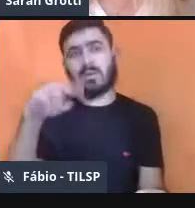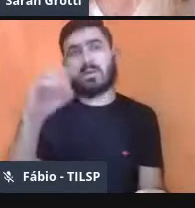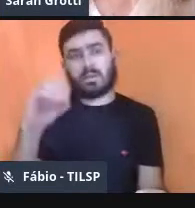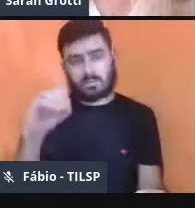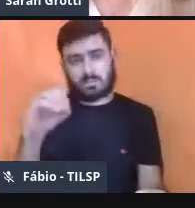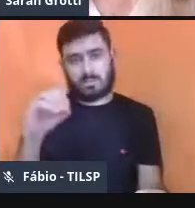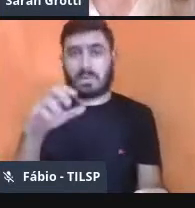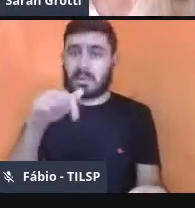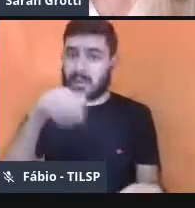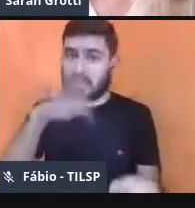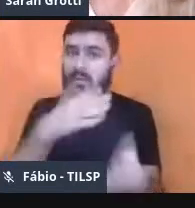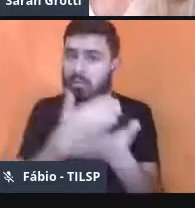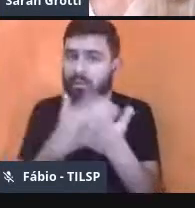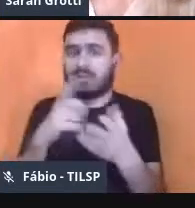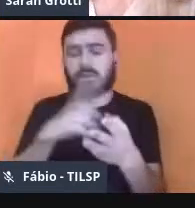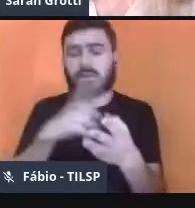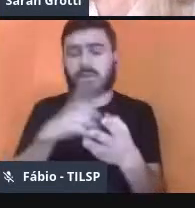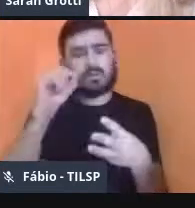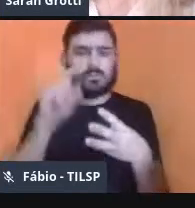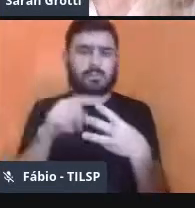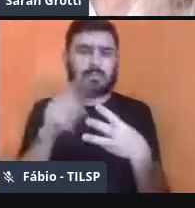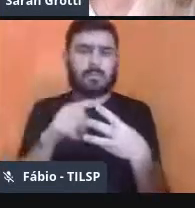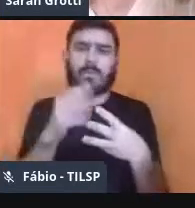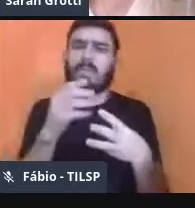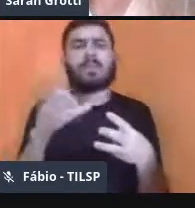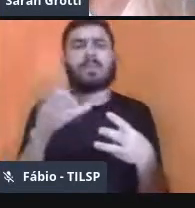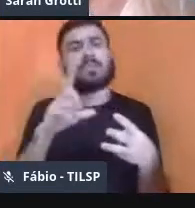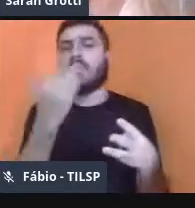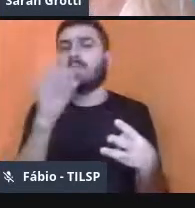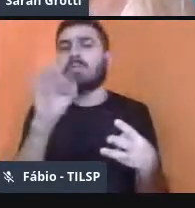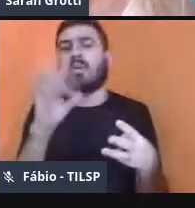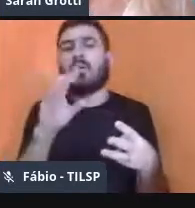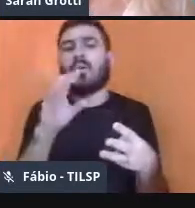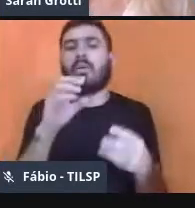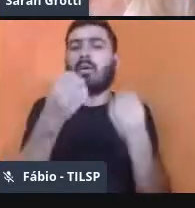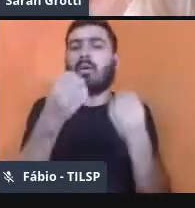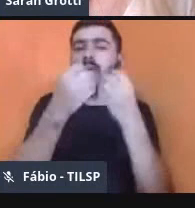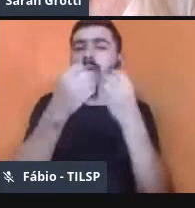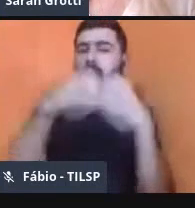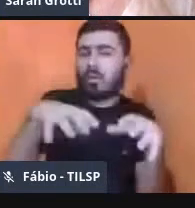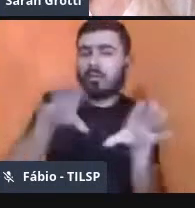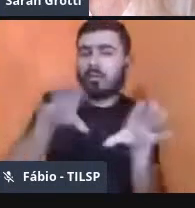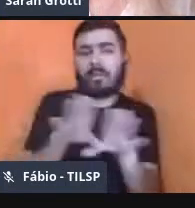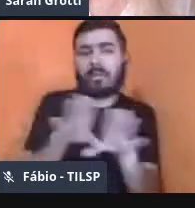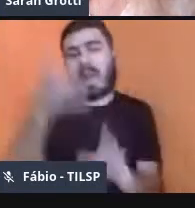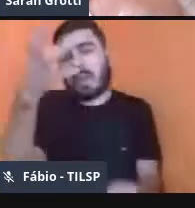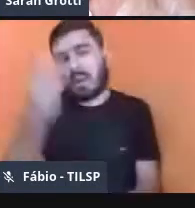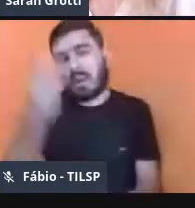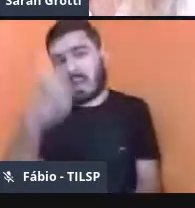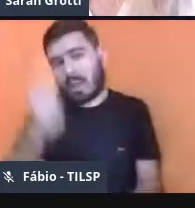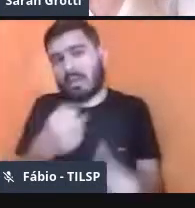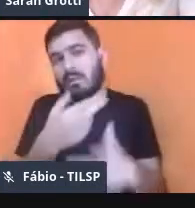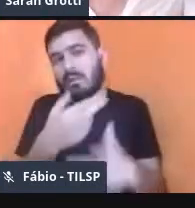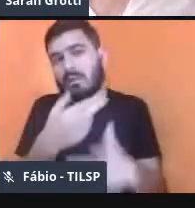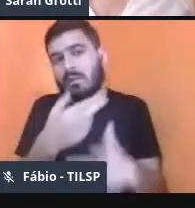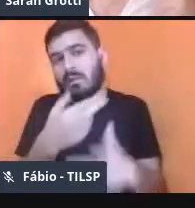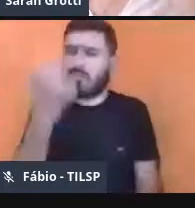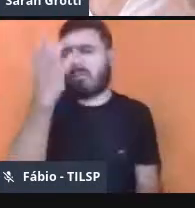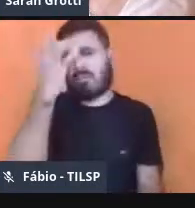por ele, que ele consome só ovos e produtos lácteos. E é mais tranquilo, é